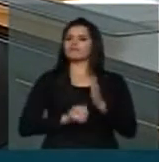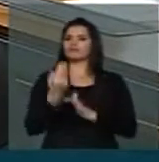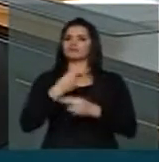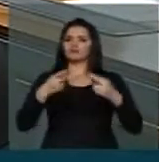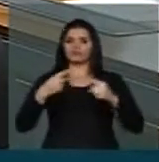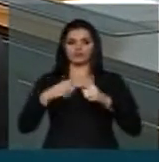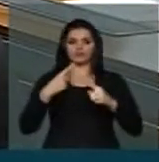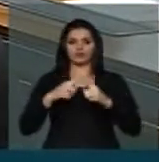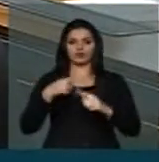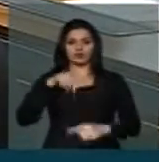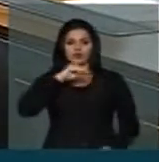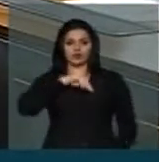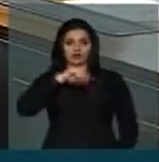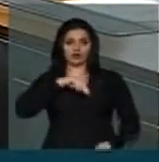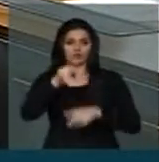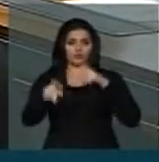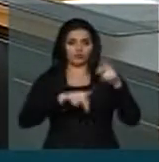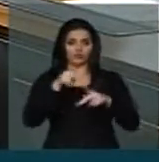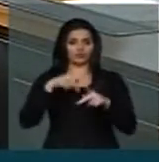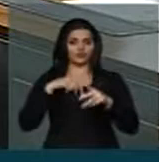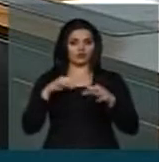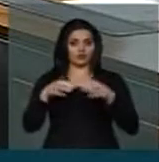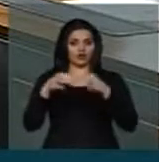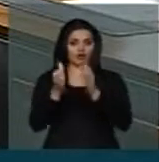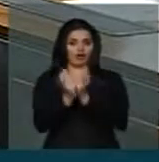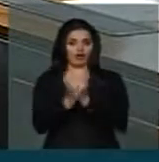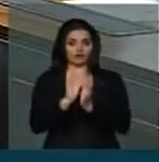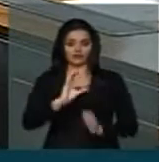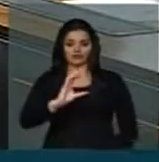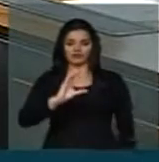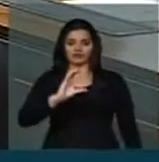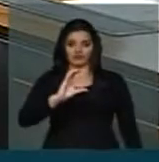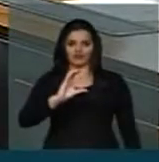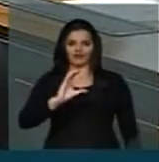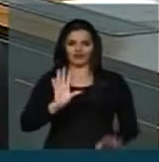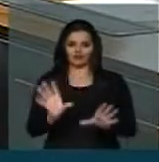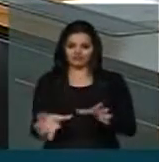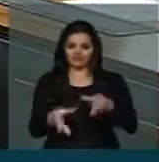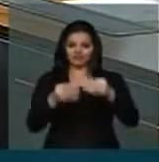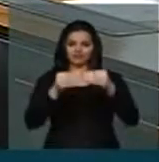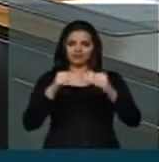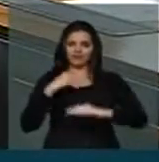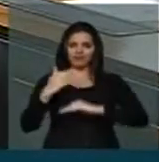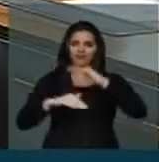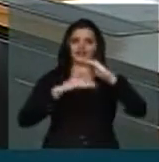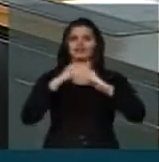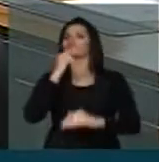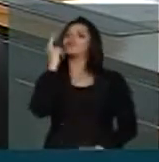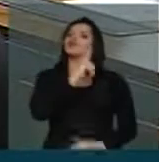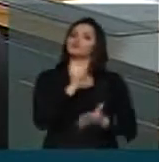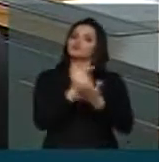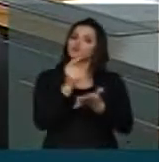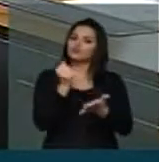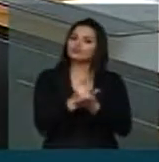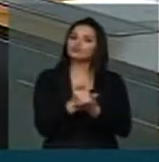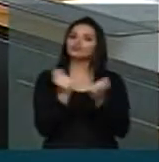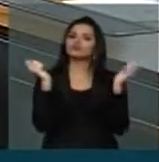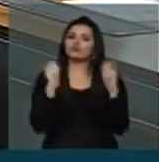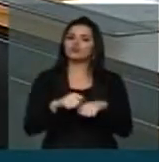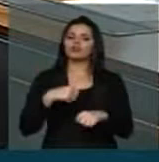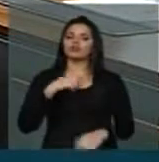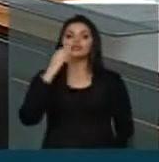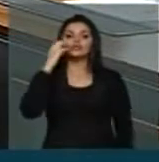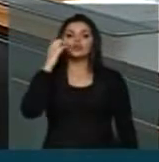pelo crescimento da renda da população, pela essa classe C que se formou consumidora, que passou a se atingir. Quando nós lançamos a